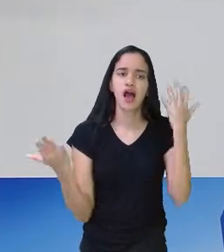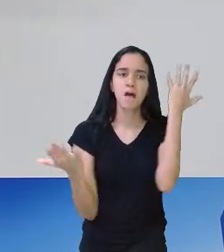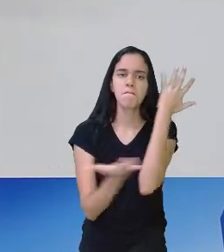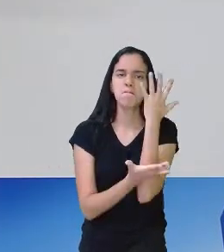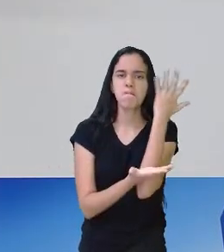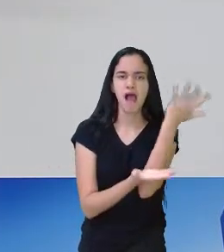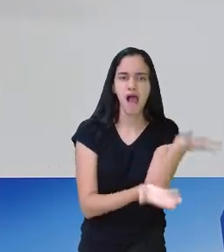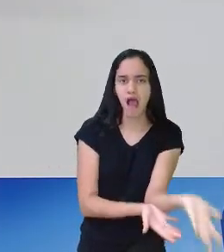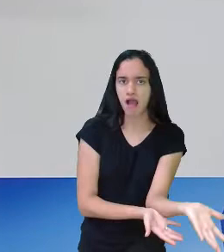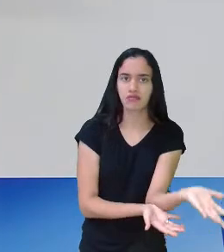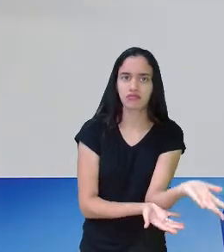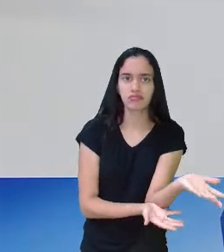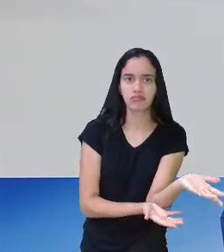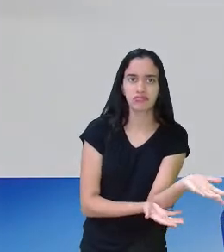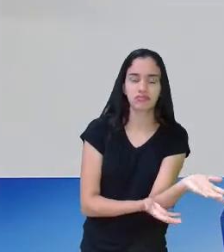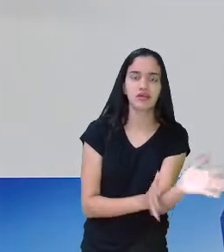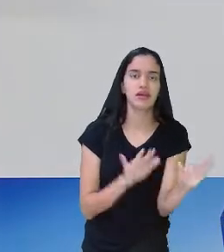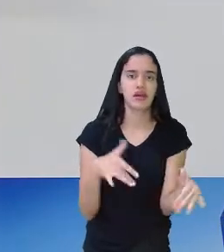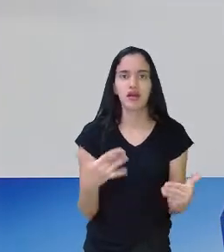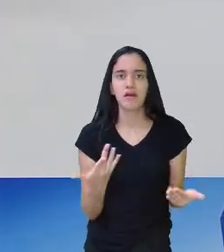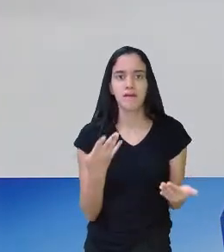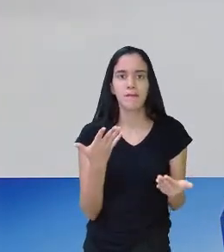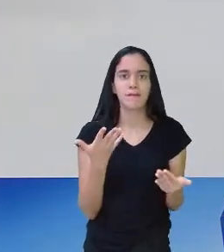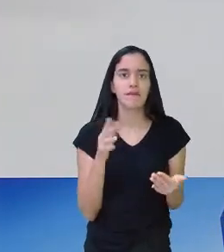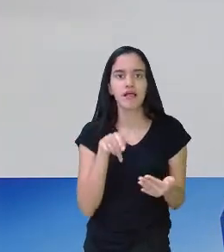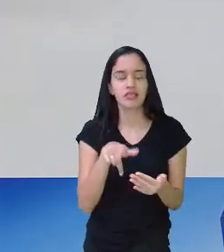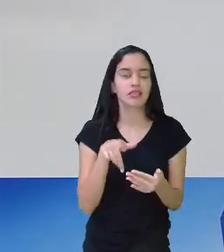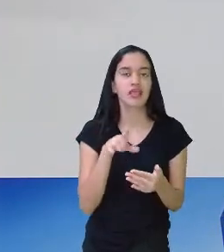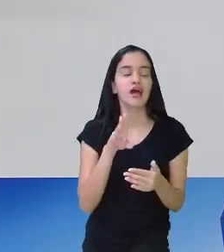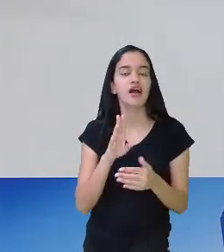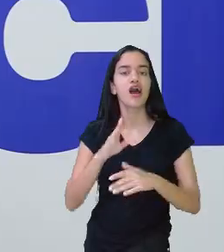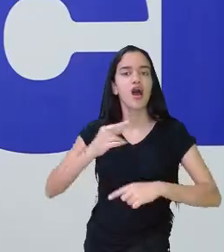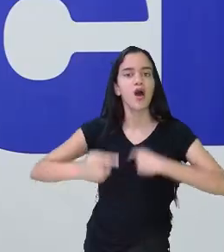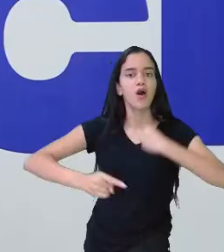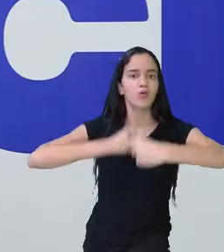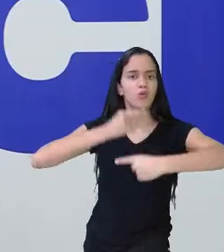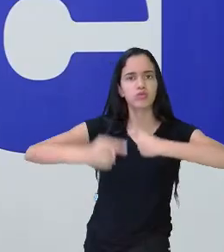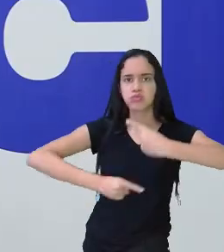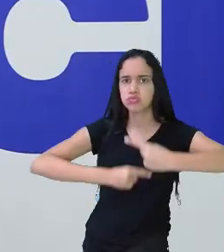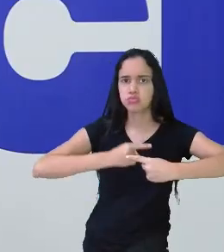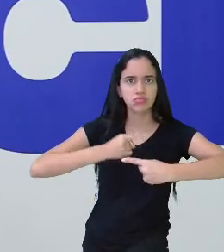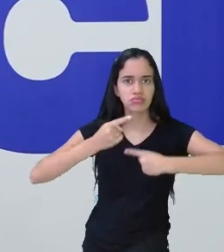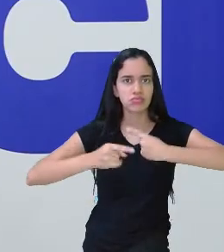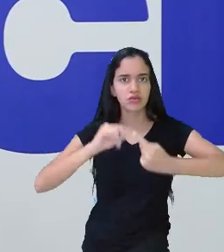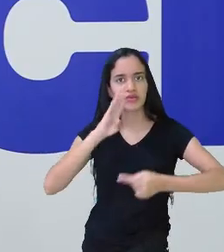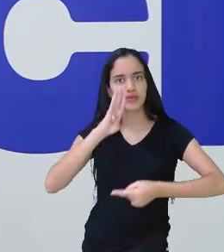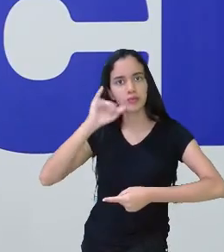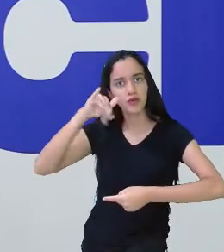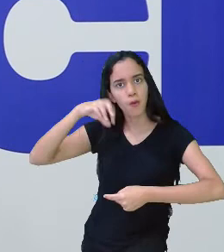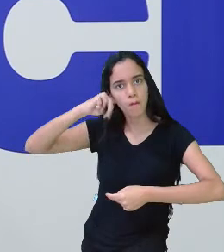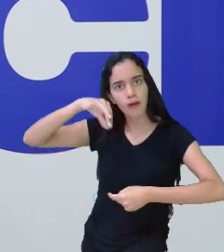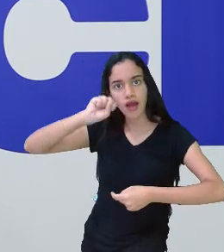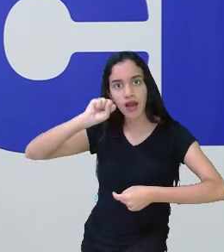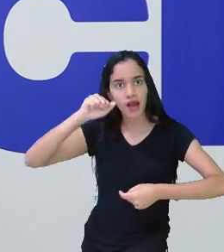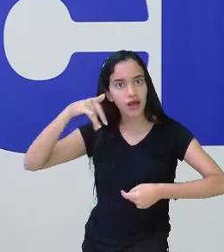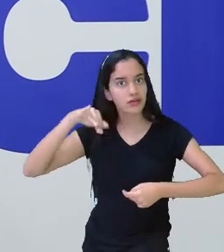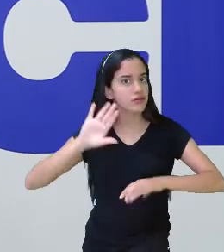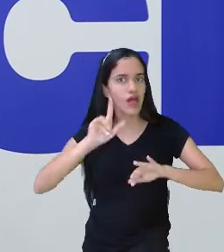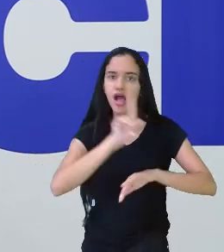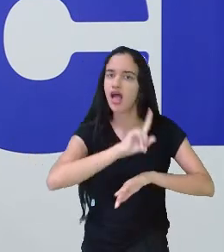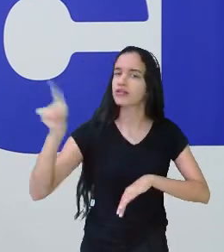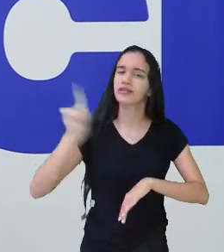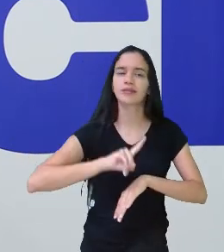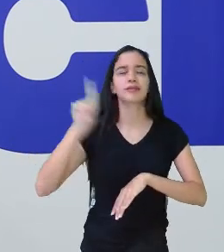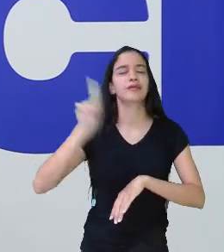Tá cortando árvore de qualquer forma para estar fazendo ciclo de biomassa, não é? De forma alguma, muito pelo contrário, né? A gente tem